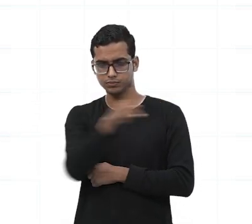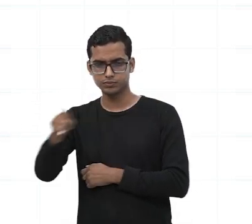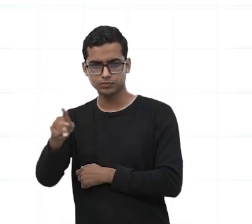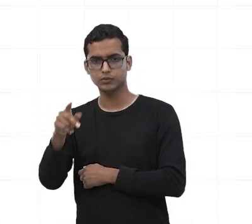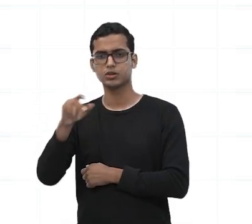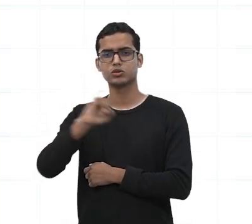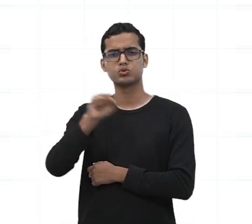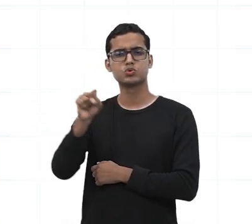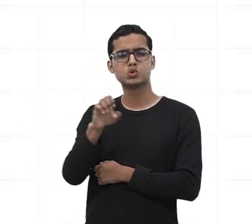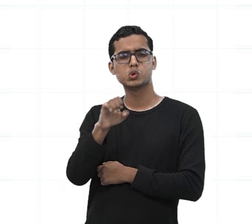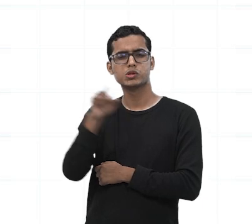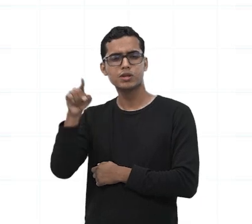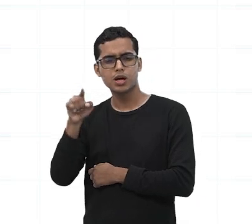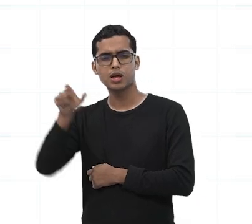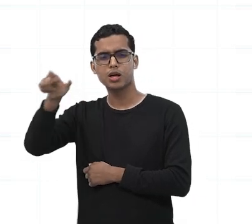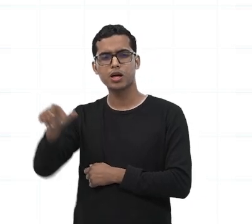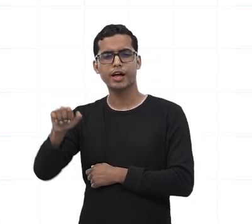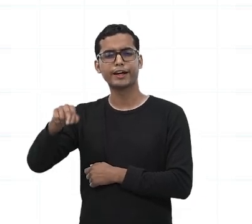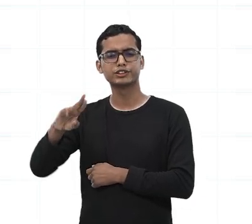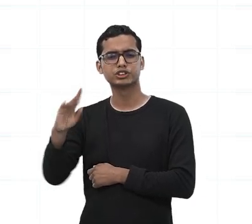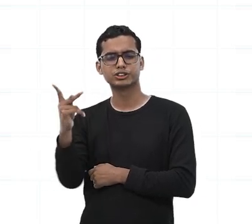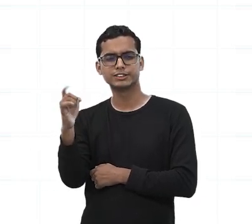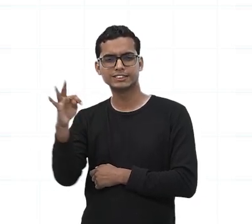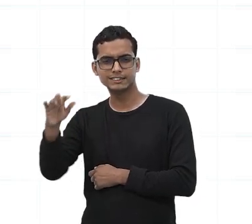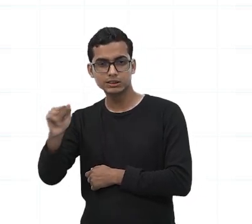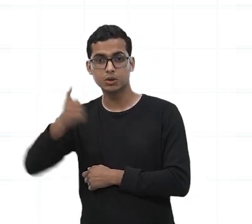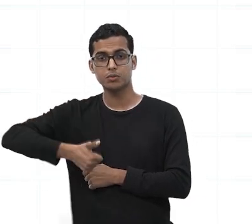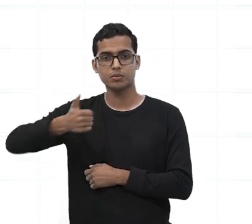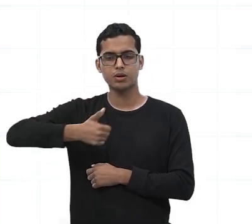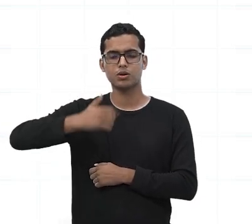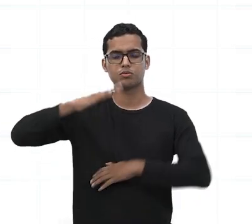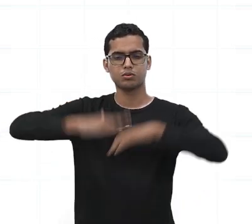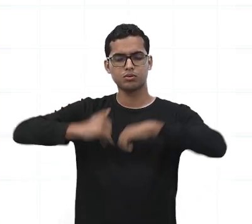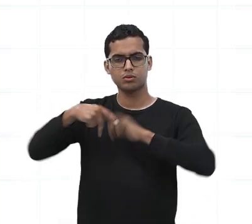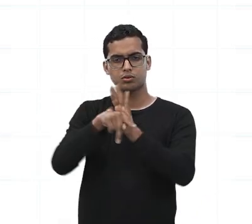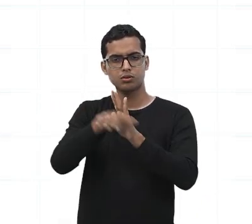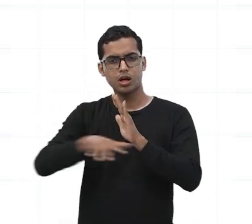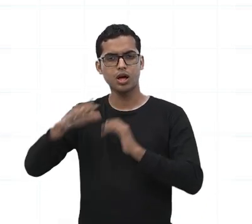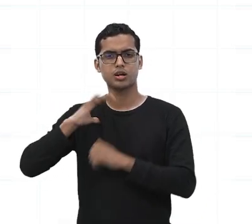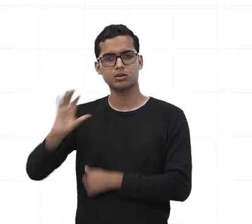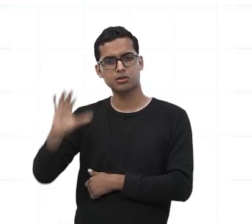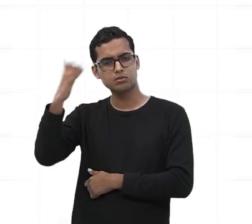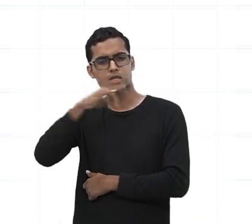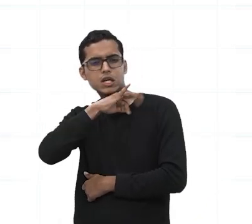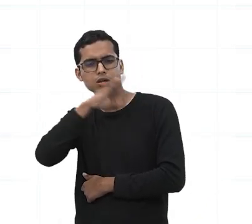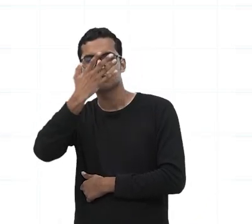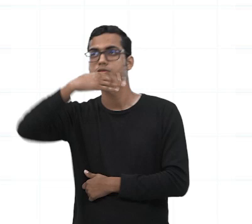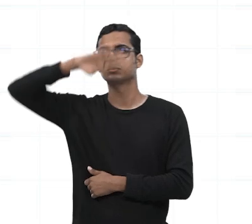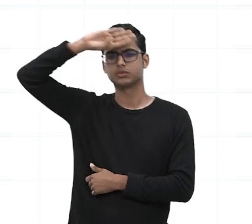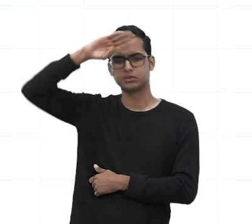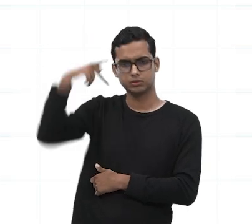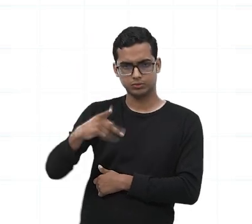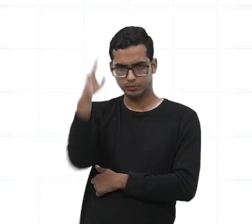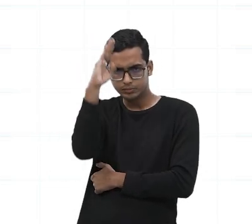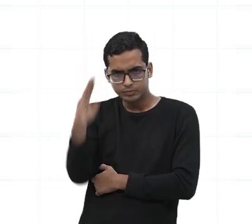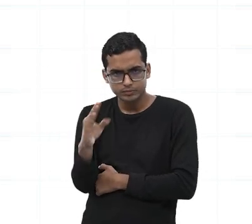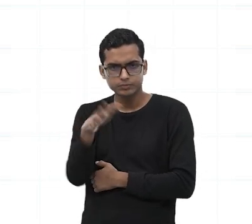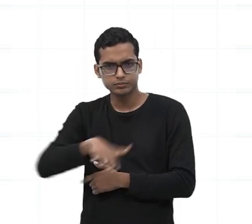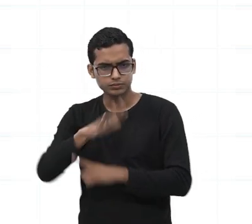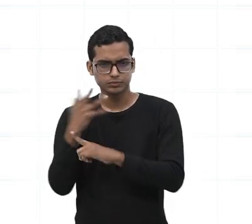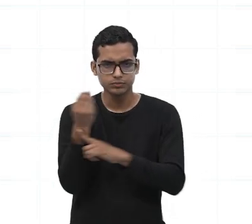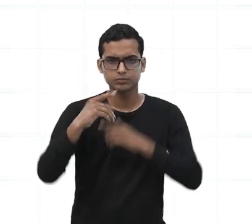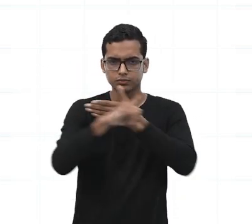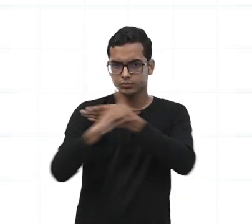considerado o primeiro dramaturgo do país, foi um dos responsáveis por trazer essa forma de